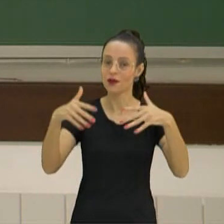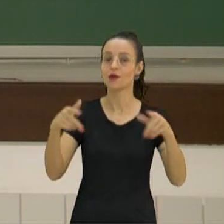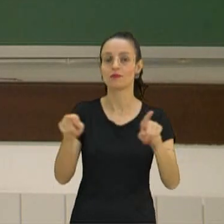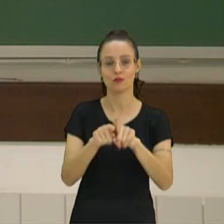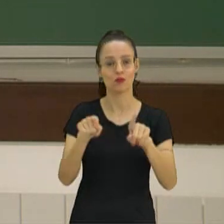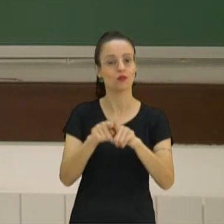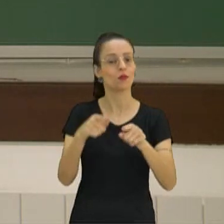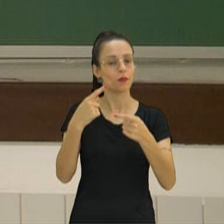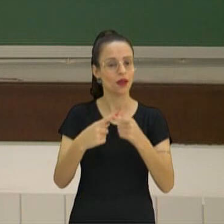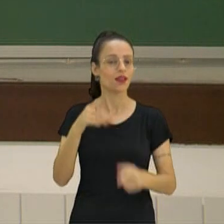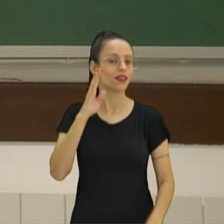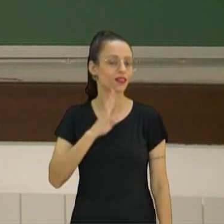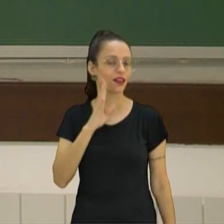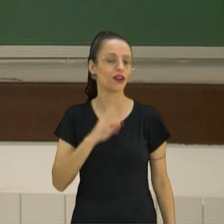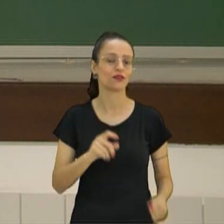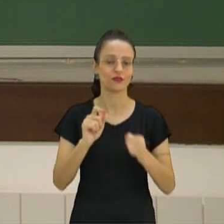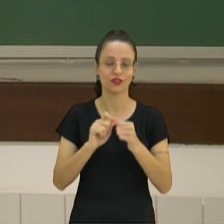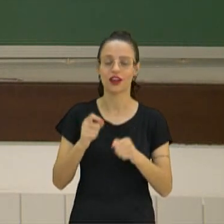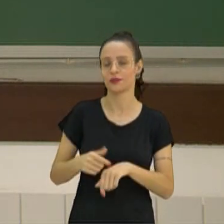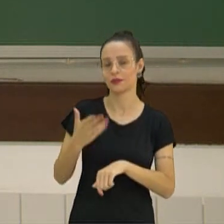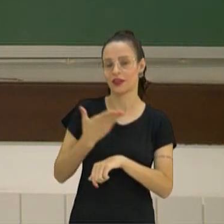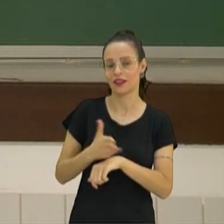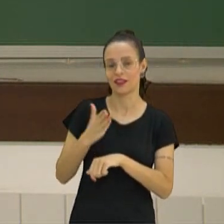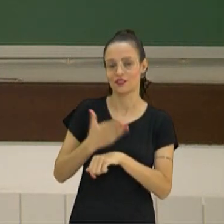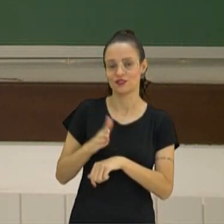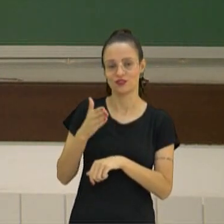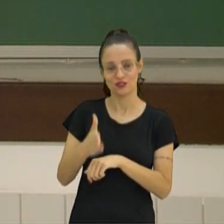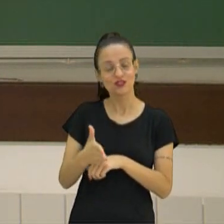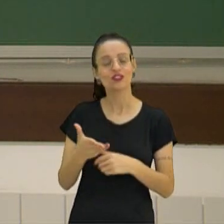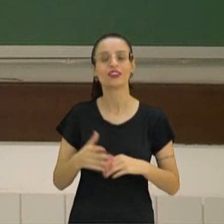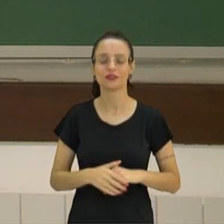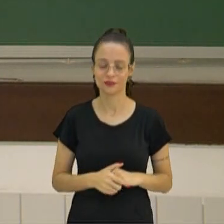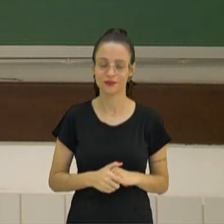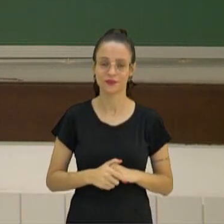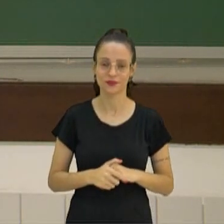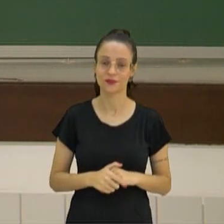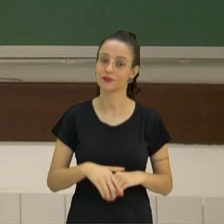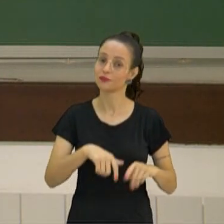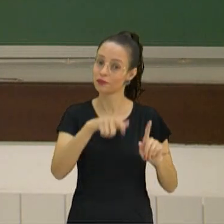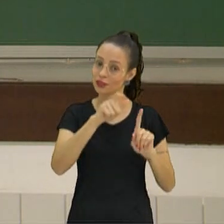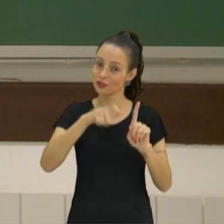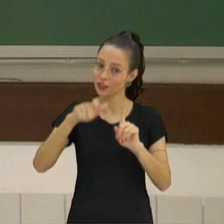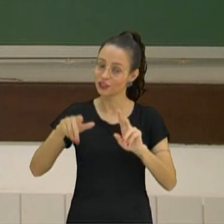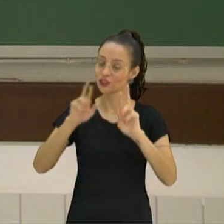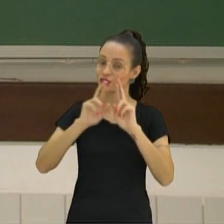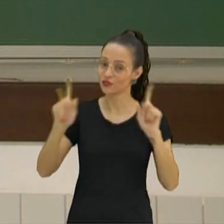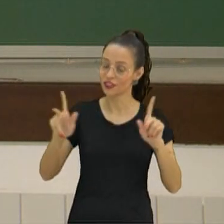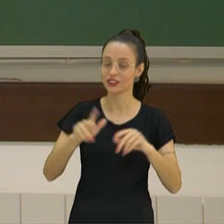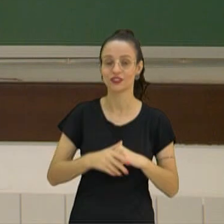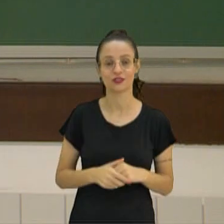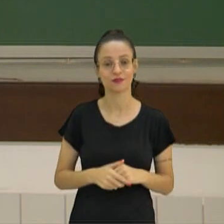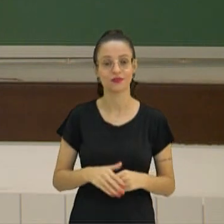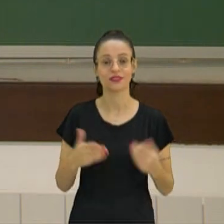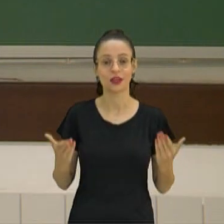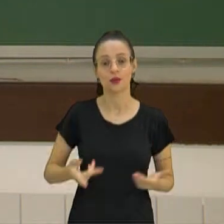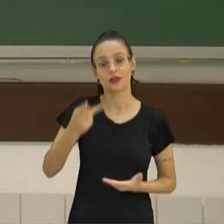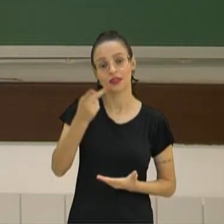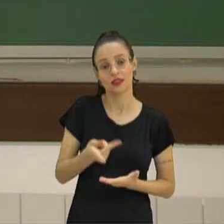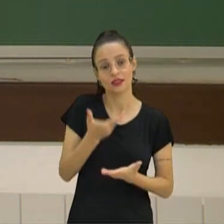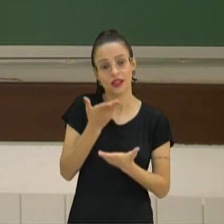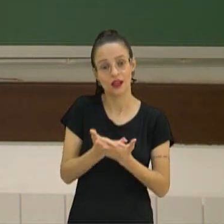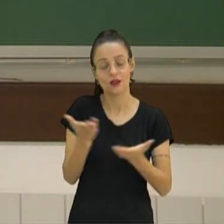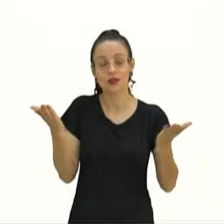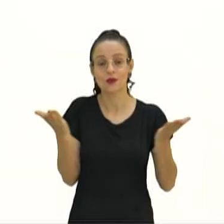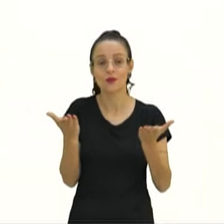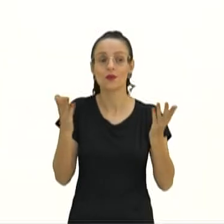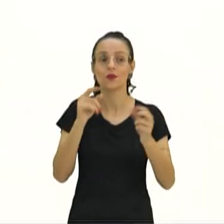algo muito legal de se fazer, de se praticar, né? De se aventurar em personagens diferentes. Então, pessoal, na aula de hoje